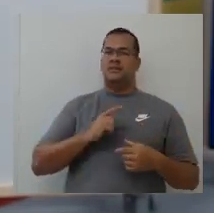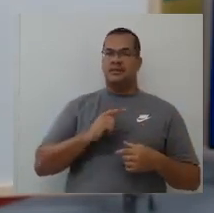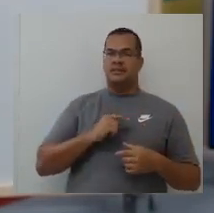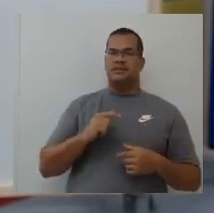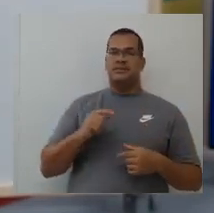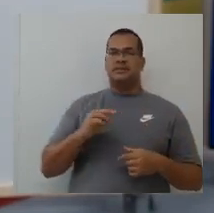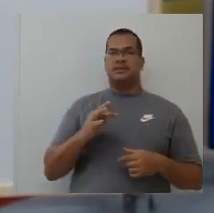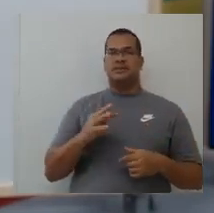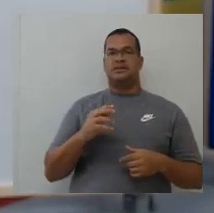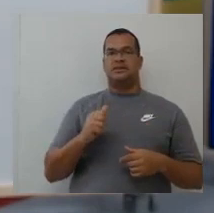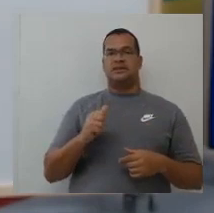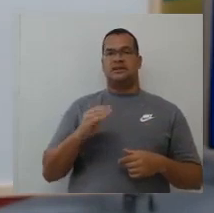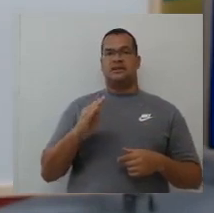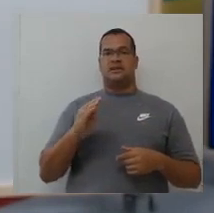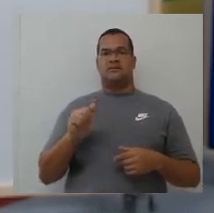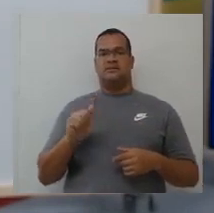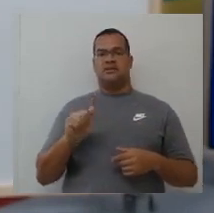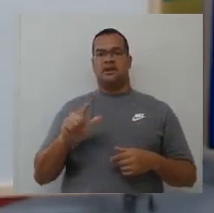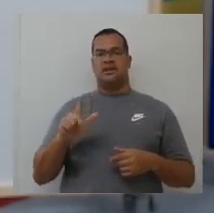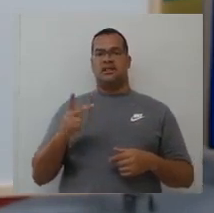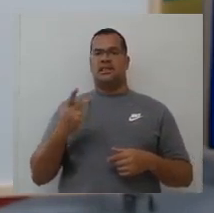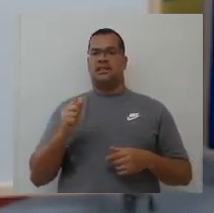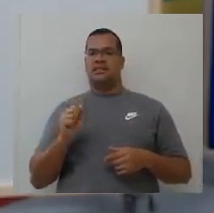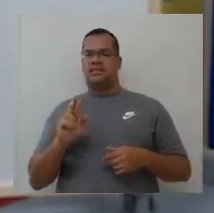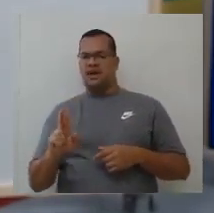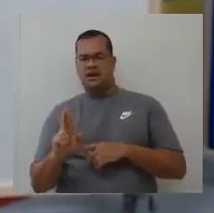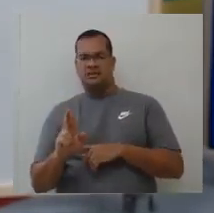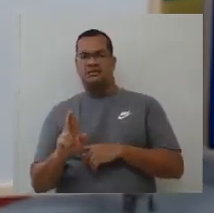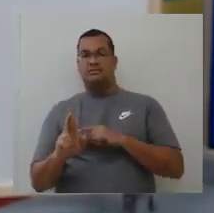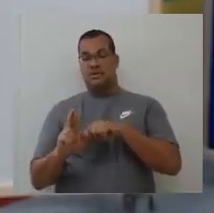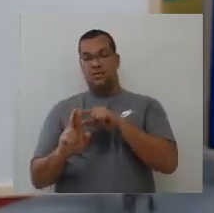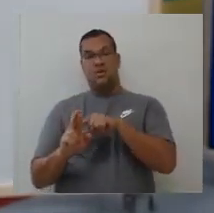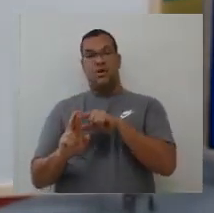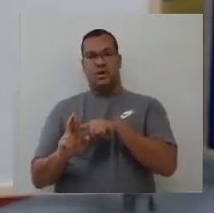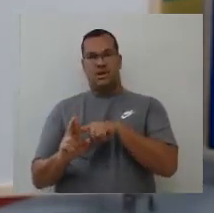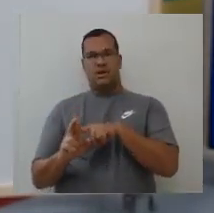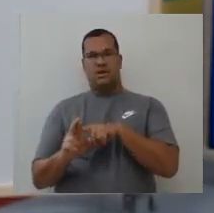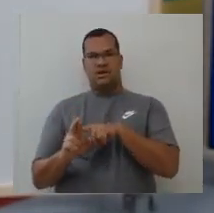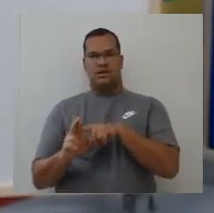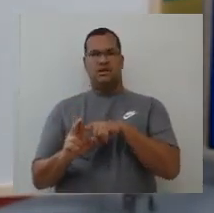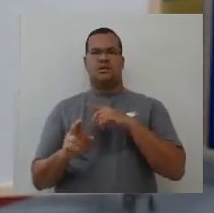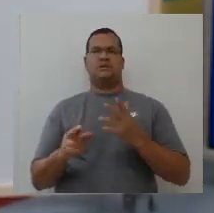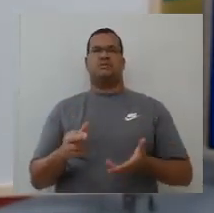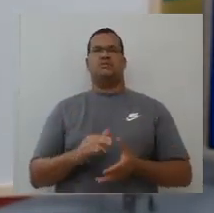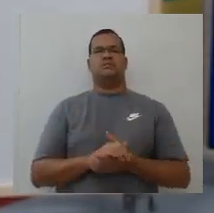final em português, indica infinitivo. Então em inglês, trabalhar vai ser